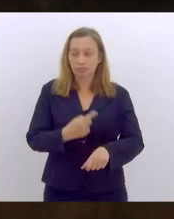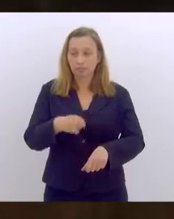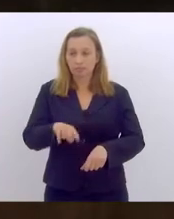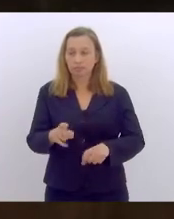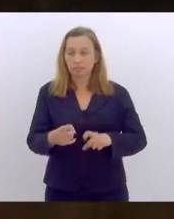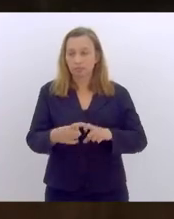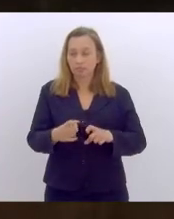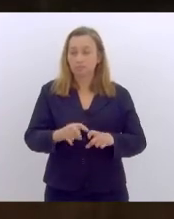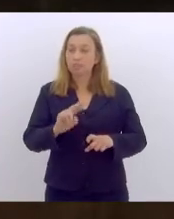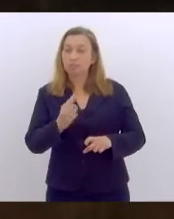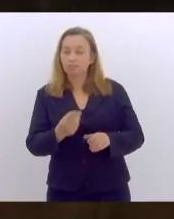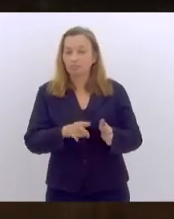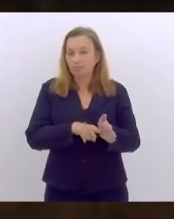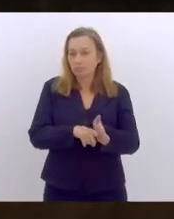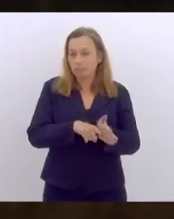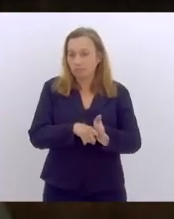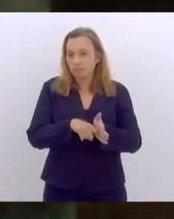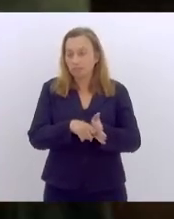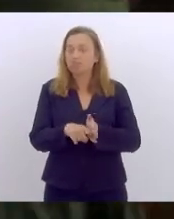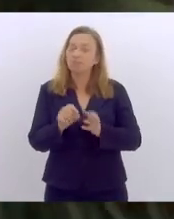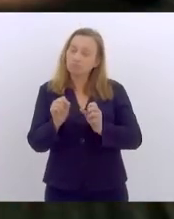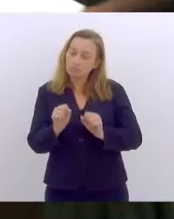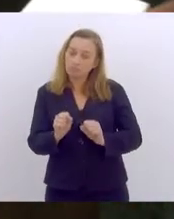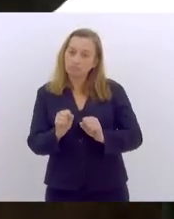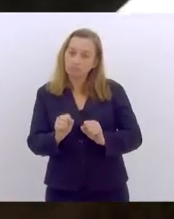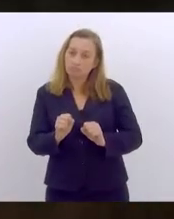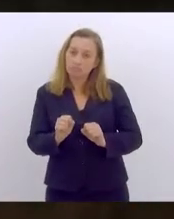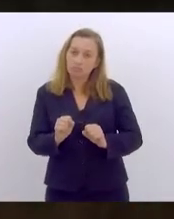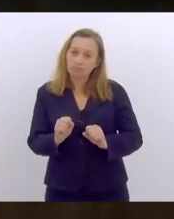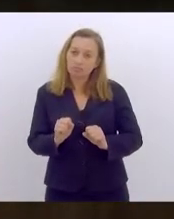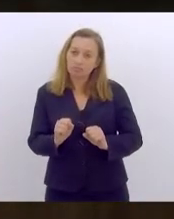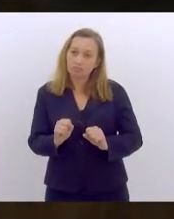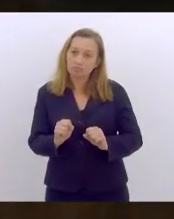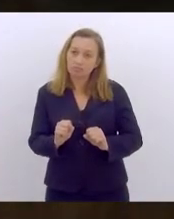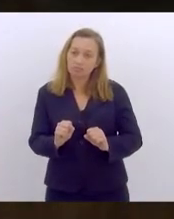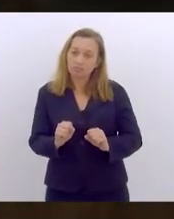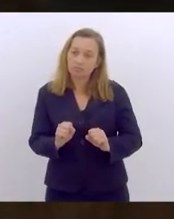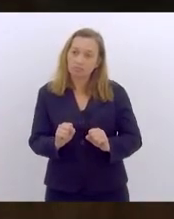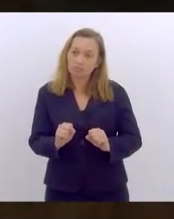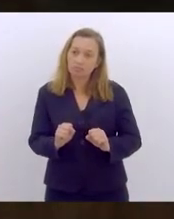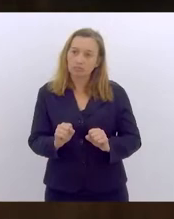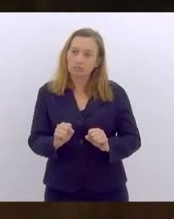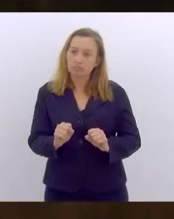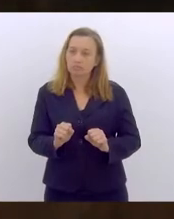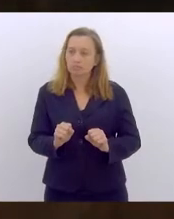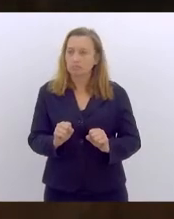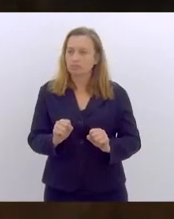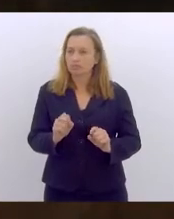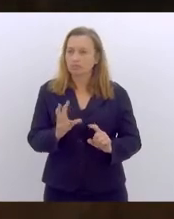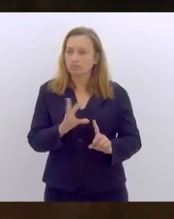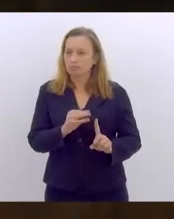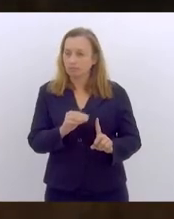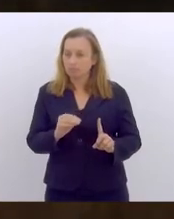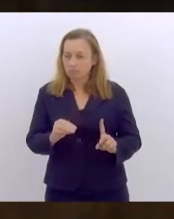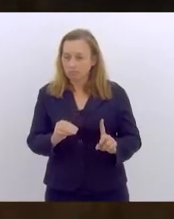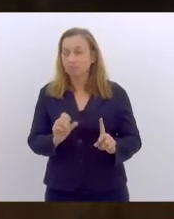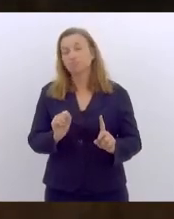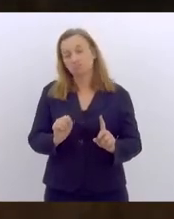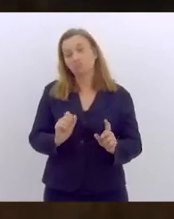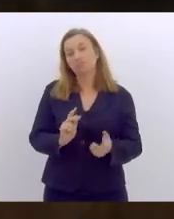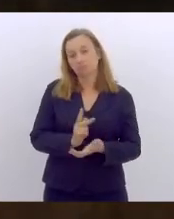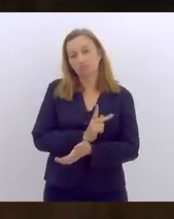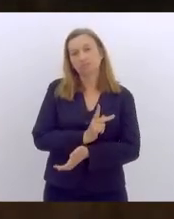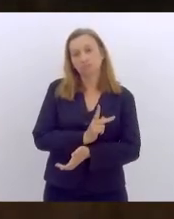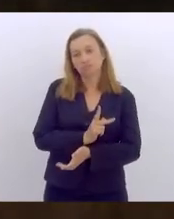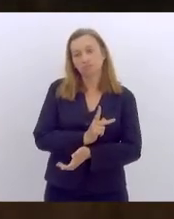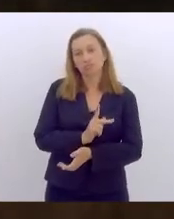fazendo exames, ela pode sofrer, né, assédio sexual, bulinação e